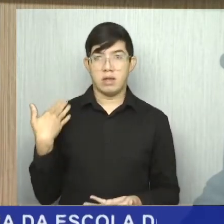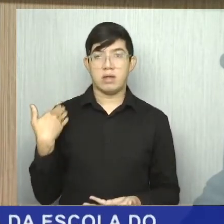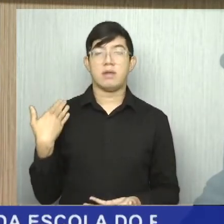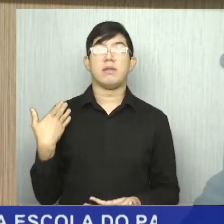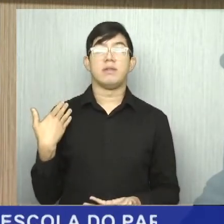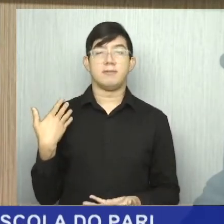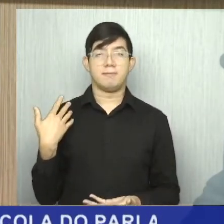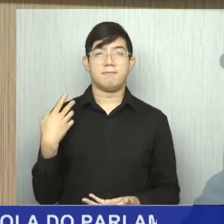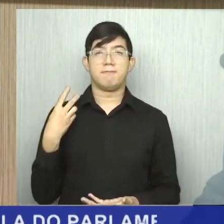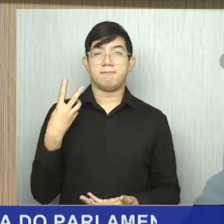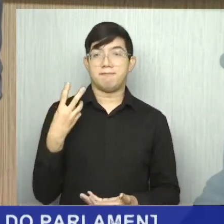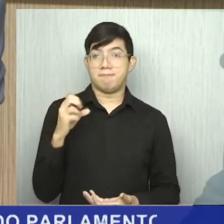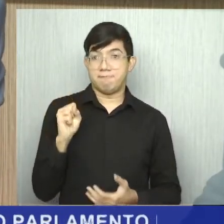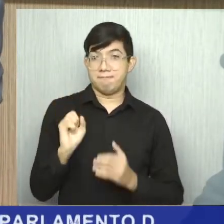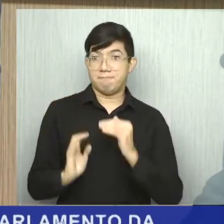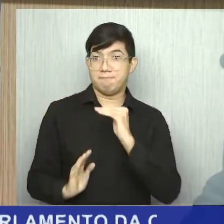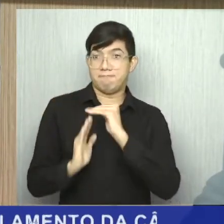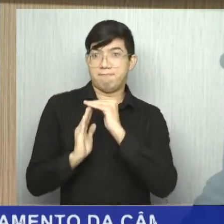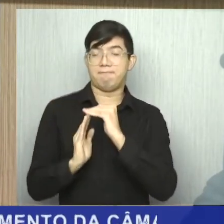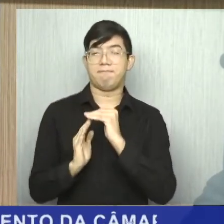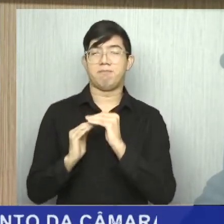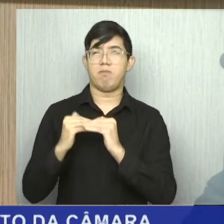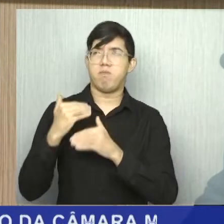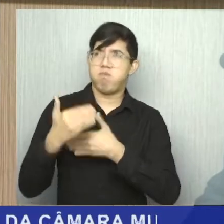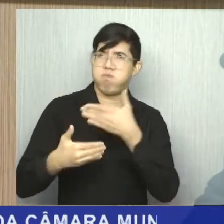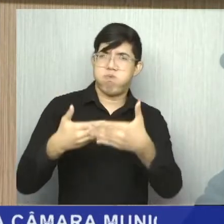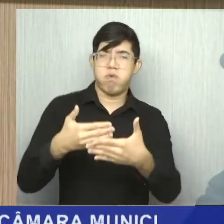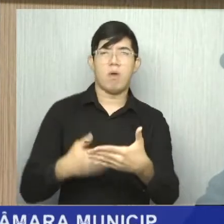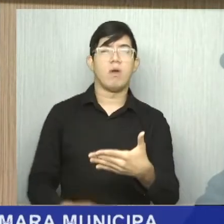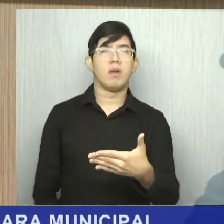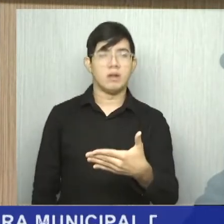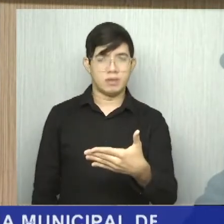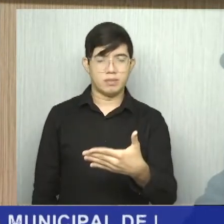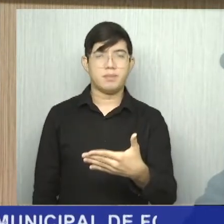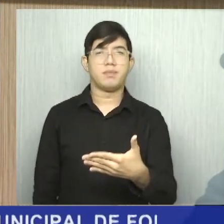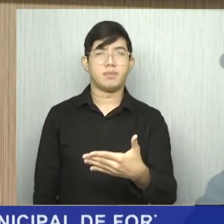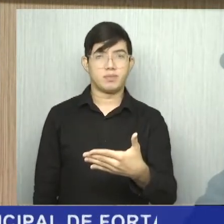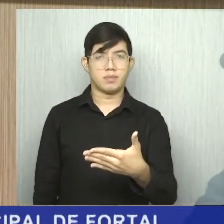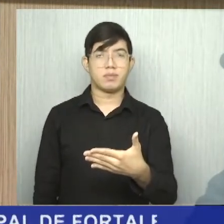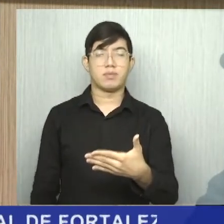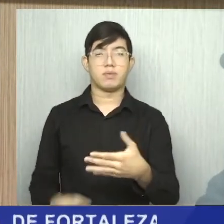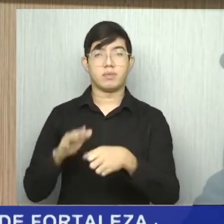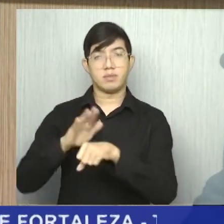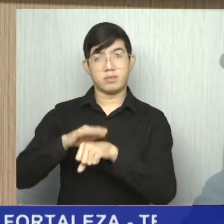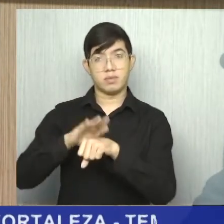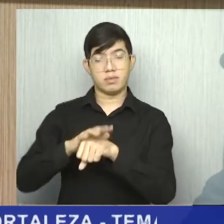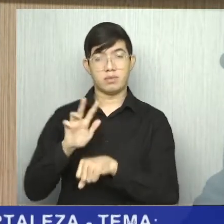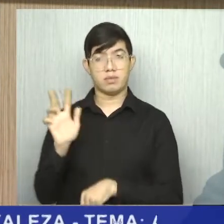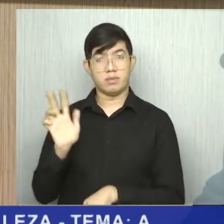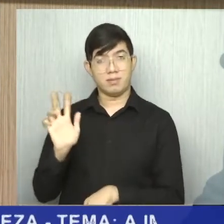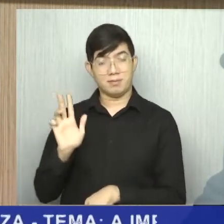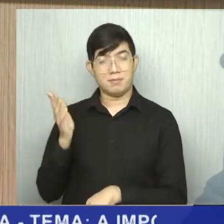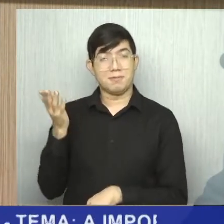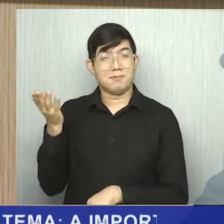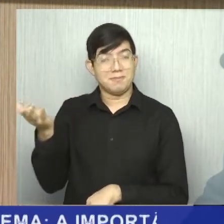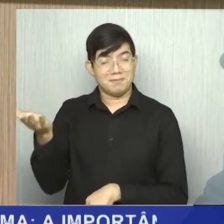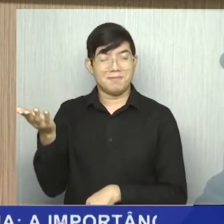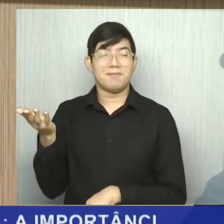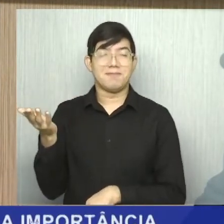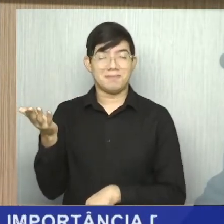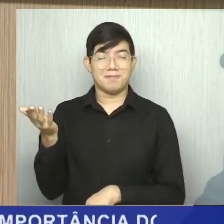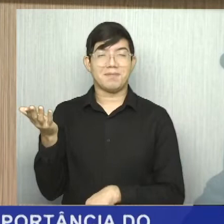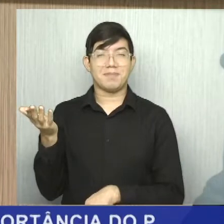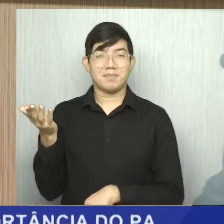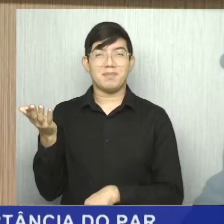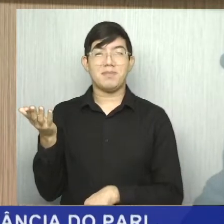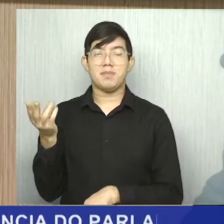E esse entreguismo do Brasil, que o Lula se comprometeu agora de manter a mesma política, direção do Banco Central. Isso é disso que se trata. Por quê? Porque a banqueirada